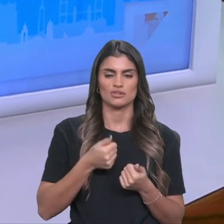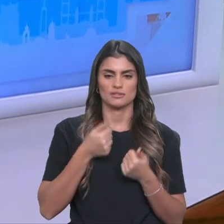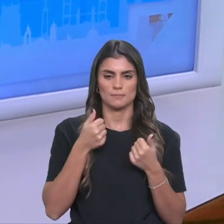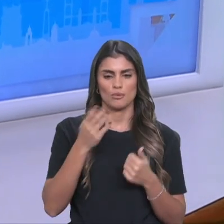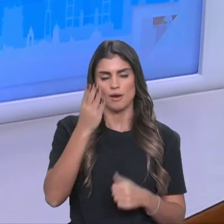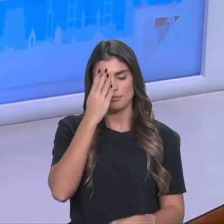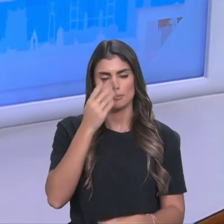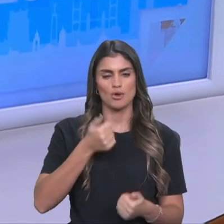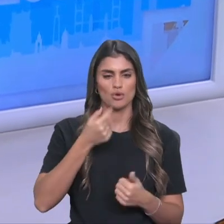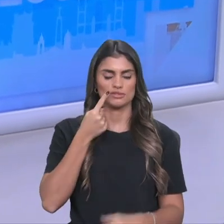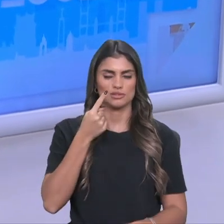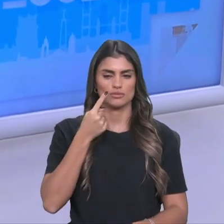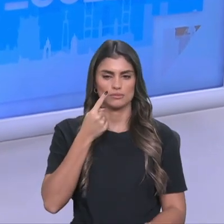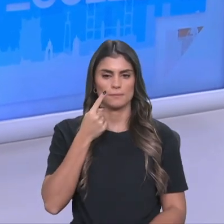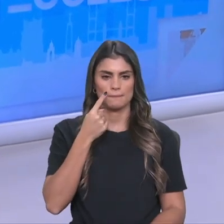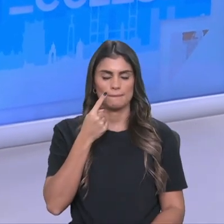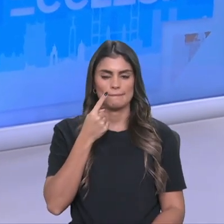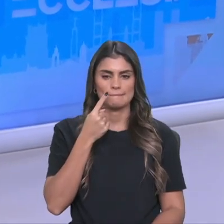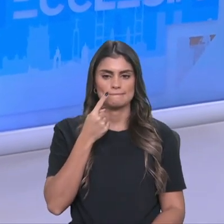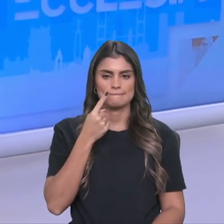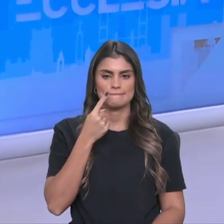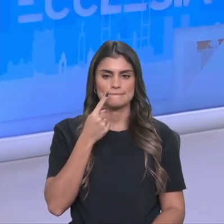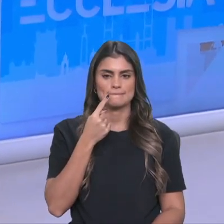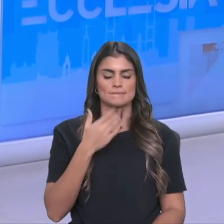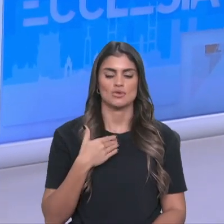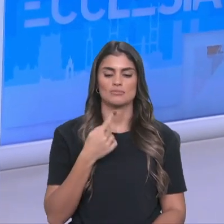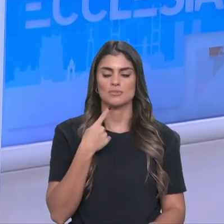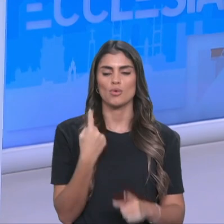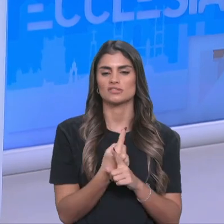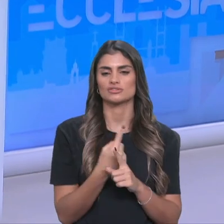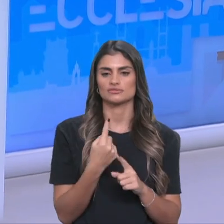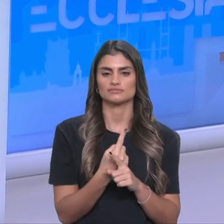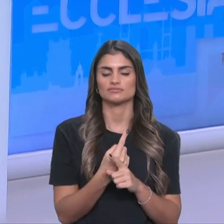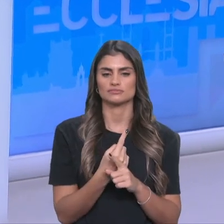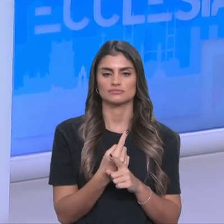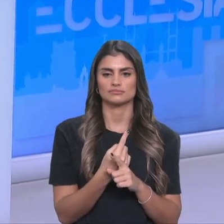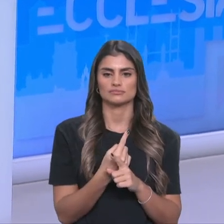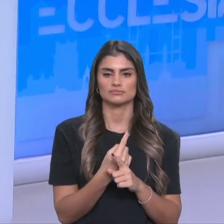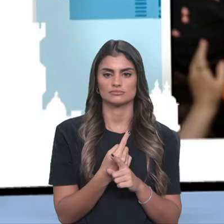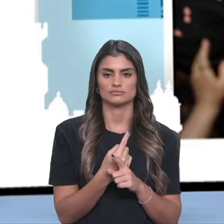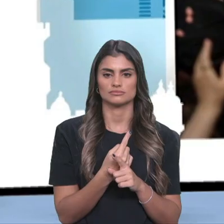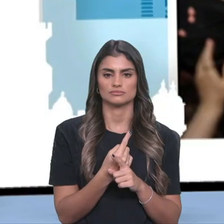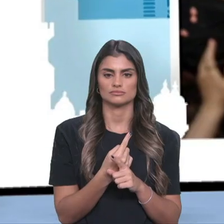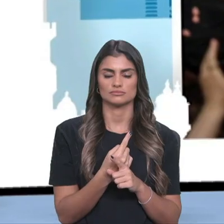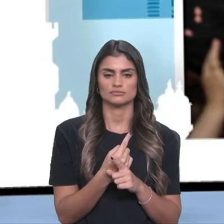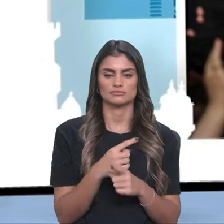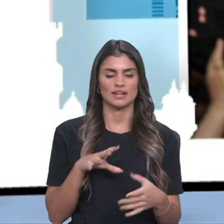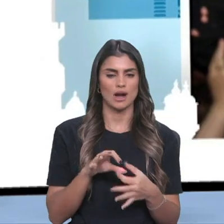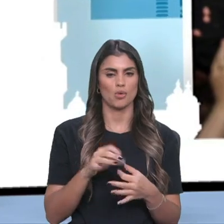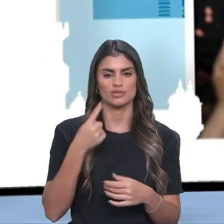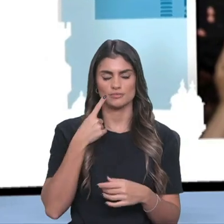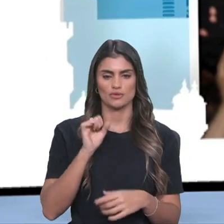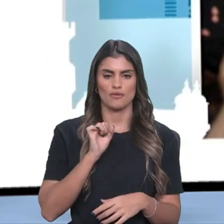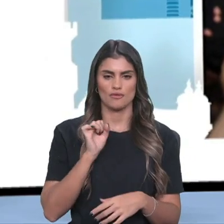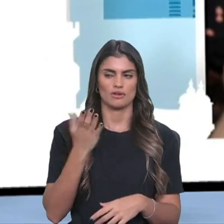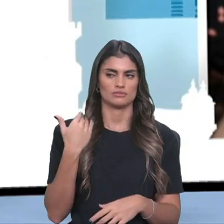Papa, na altura, e fez-me perceber um conjunto de coisas que se ligaram aos conhecimentos que eu já tinha